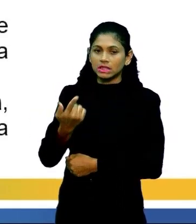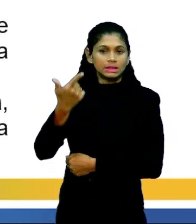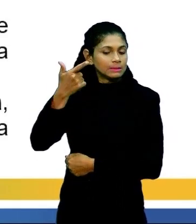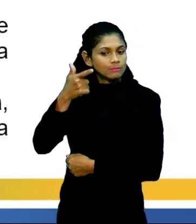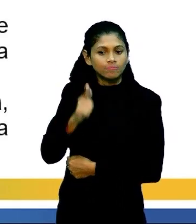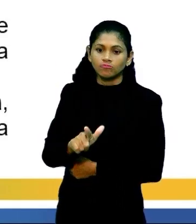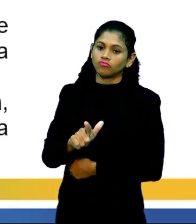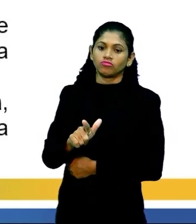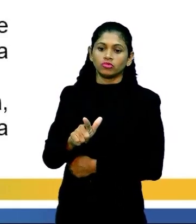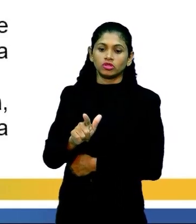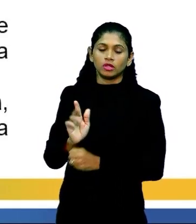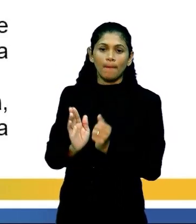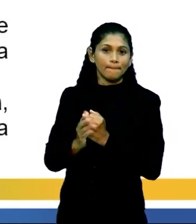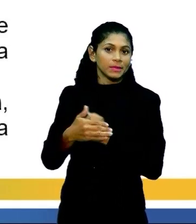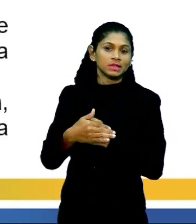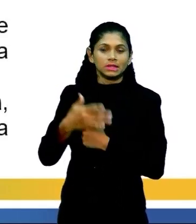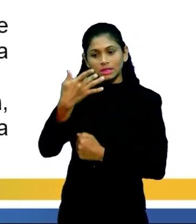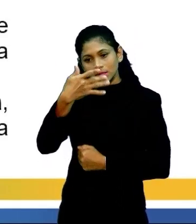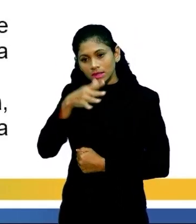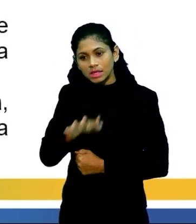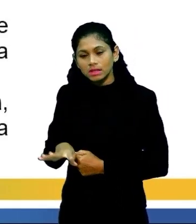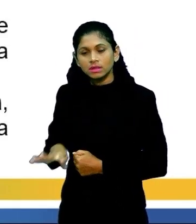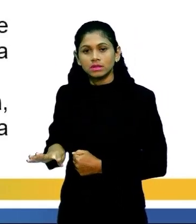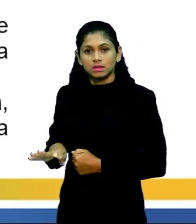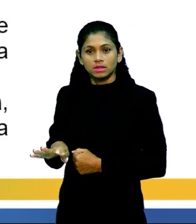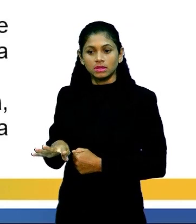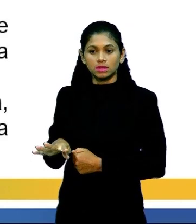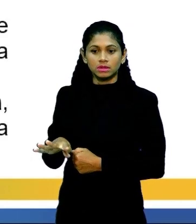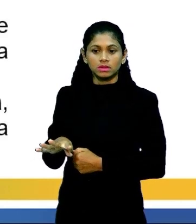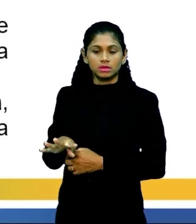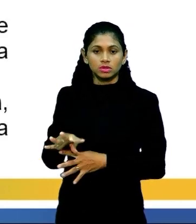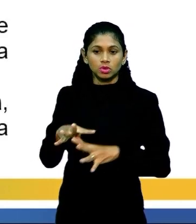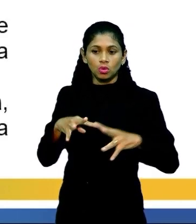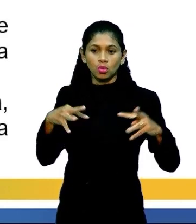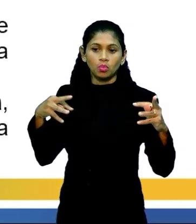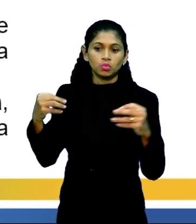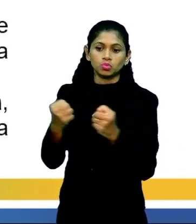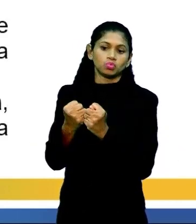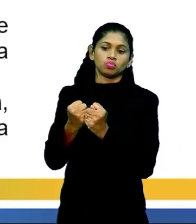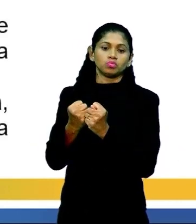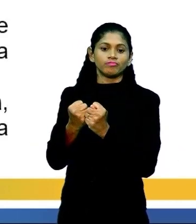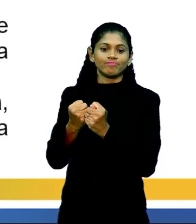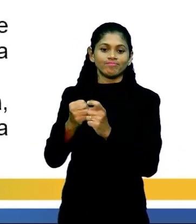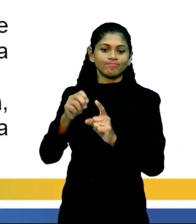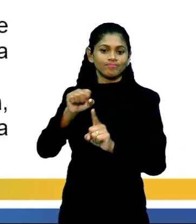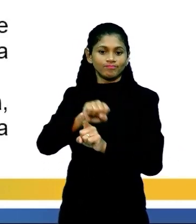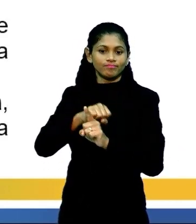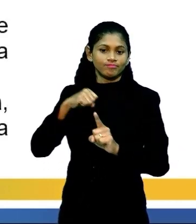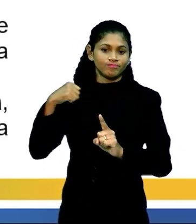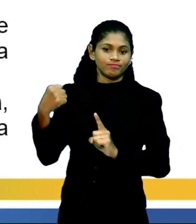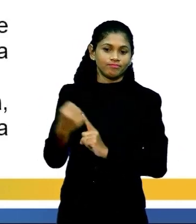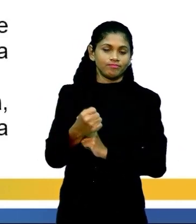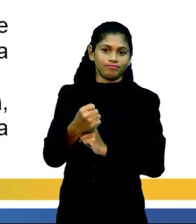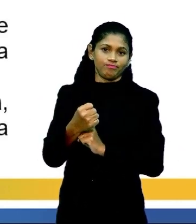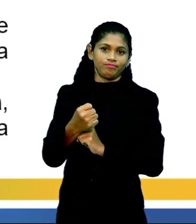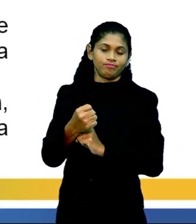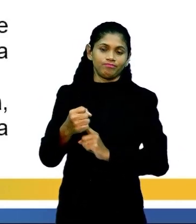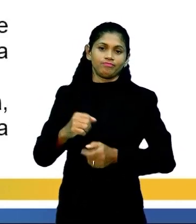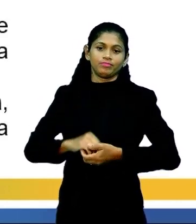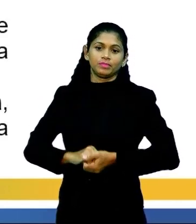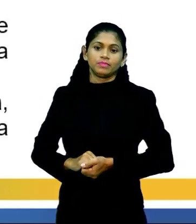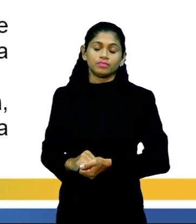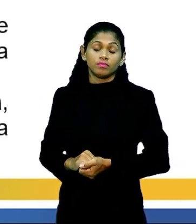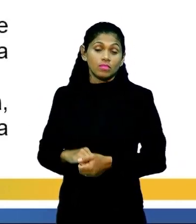relação à pergunta que está no título do texto, que é exatamente só o título, qual seria